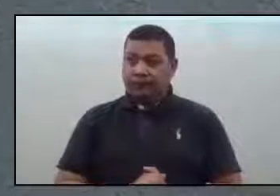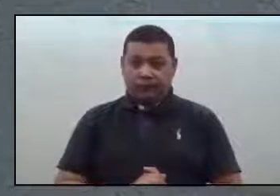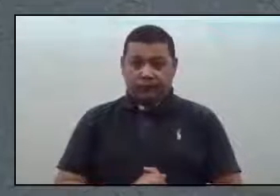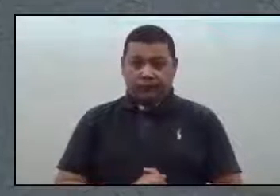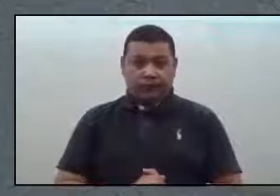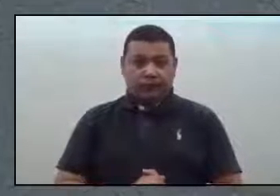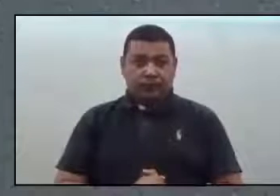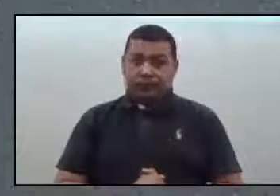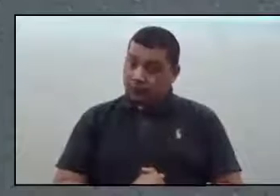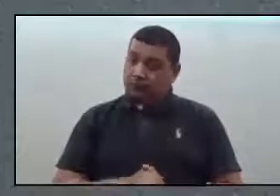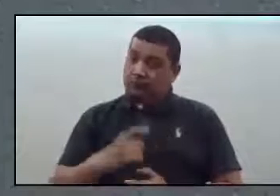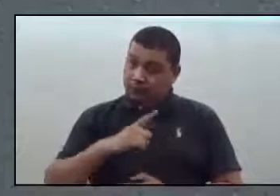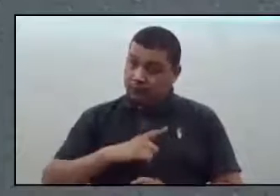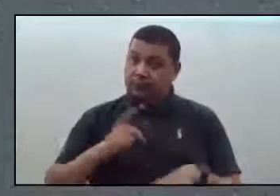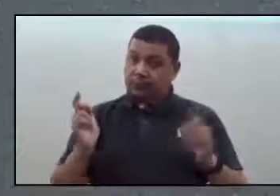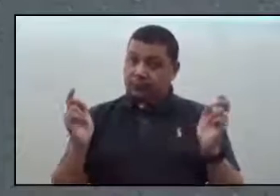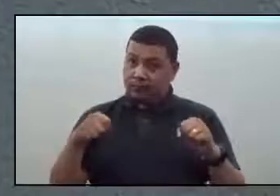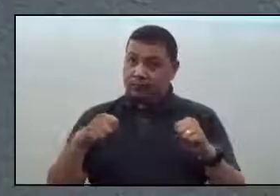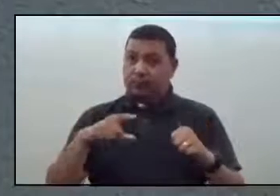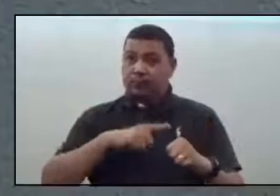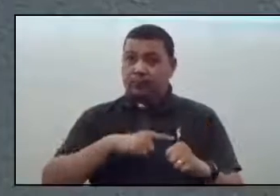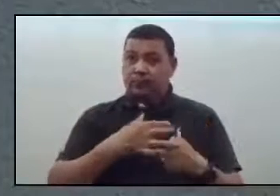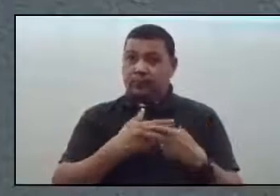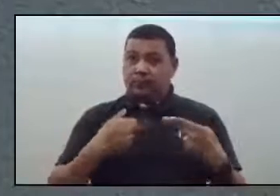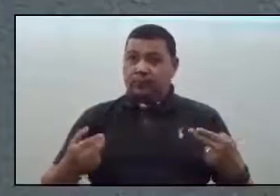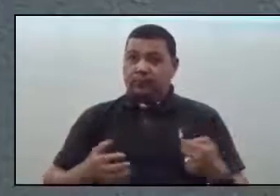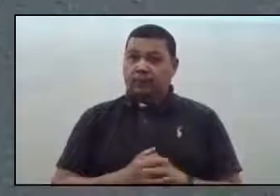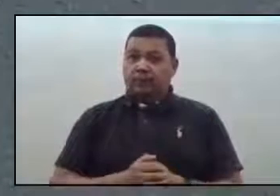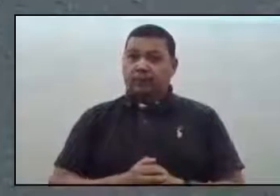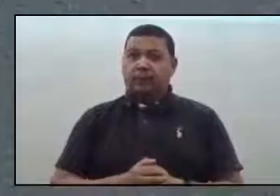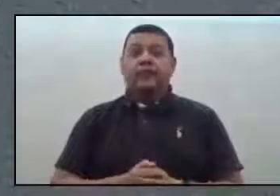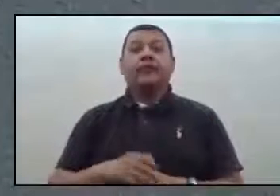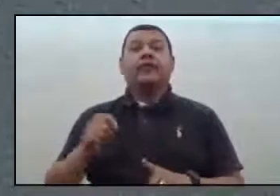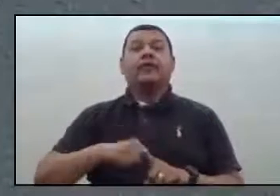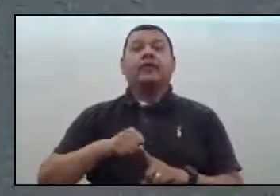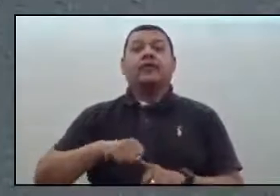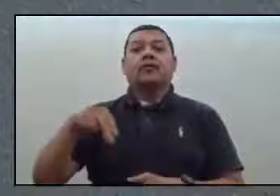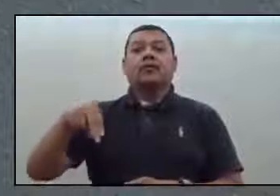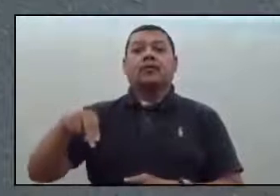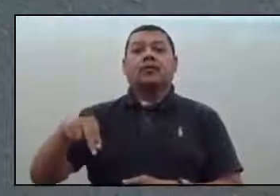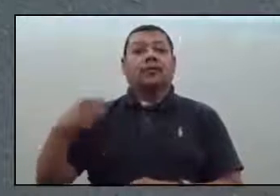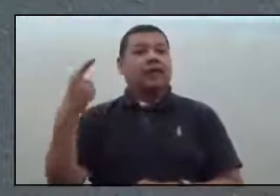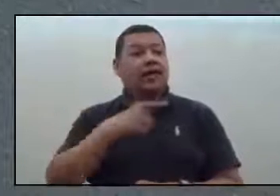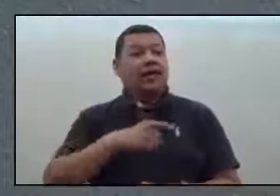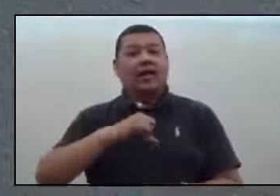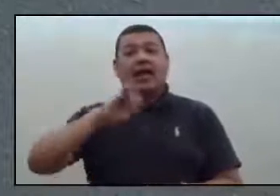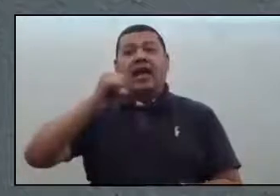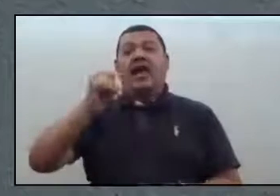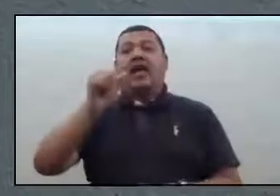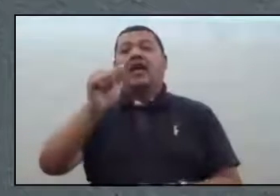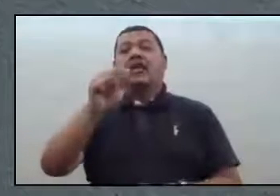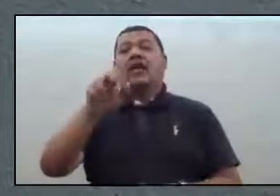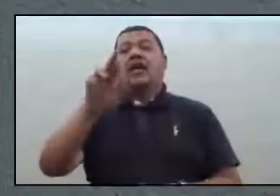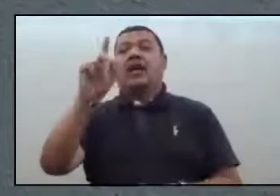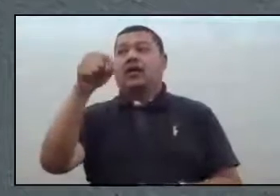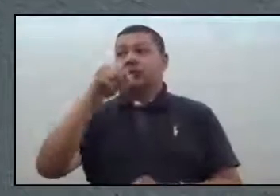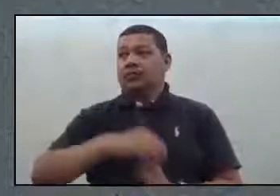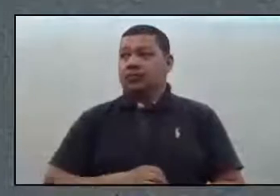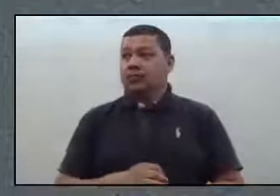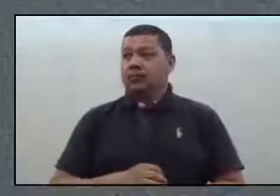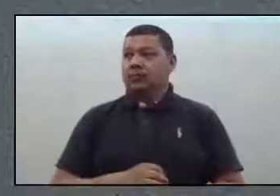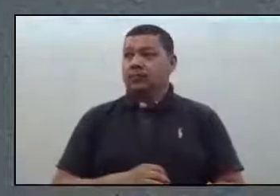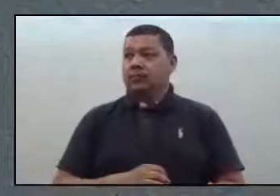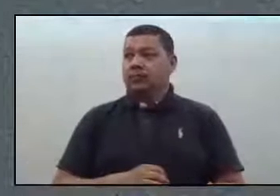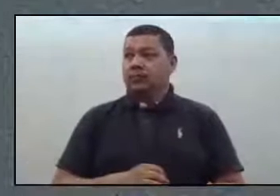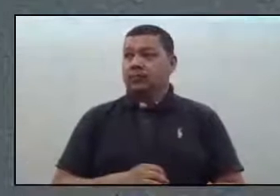coisas acontecem. E o com cacau vai acontecer em novembro, lá na cidade de Jaru, lá na cidade do presidente da